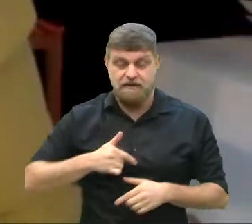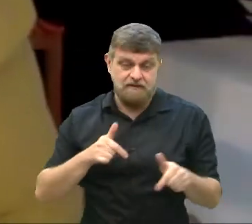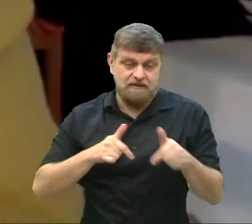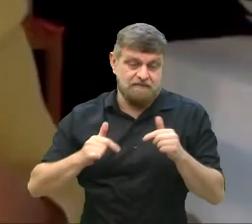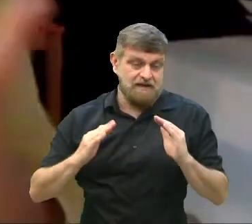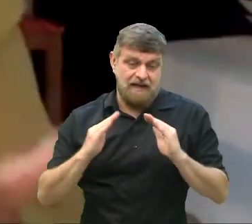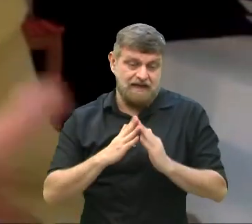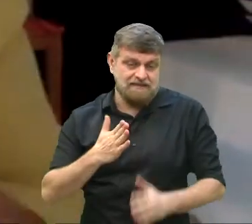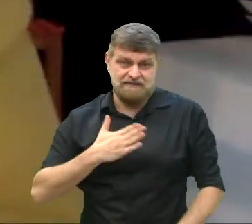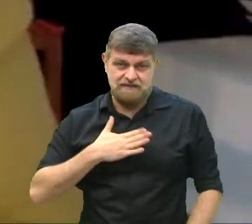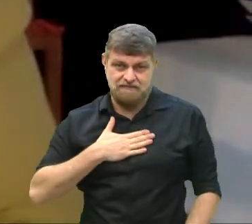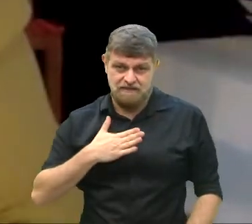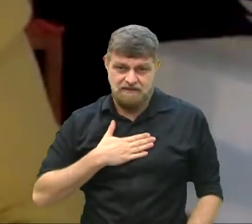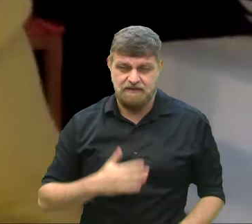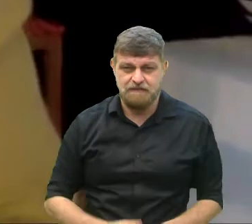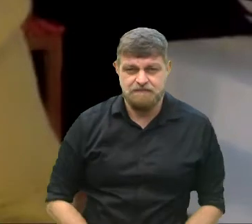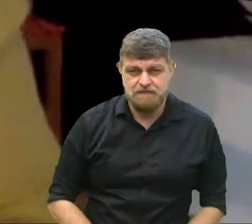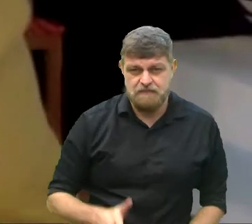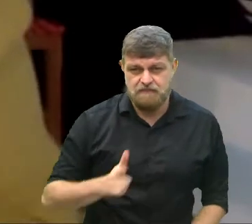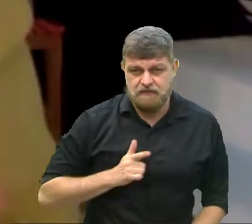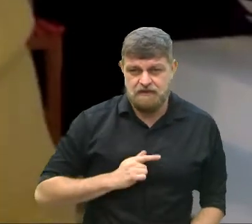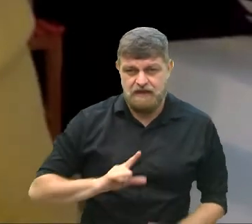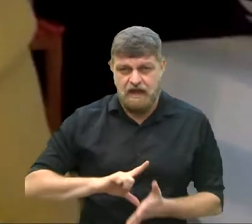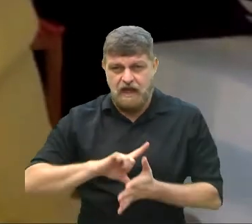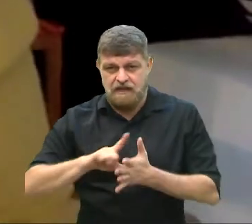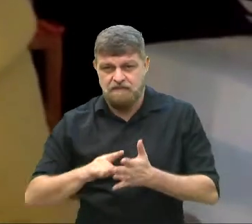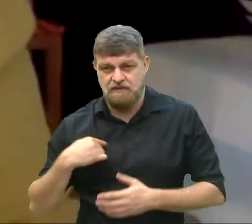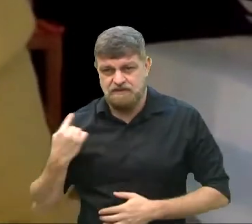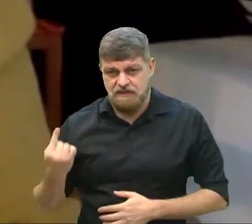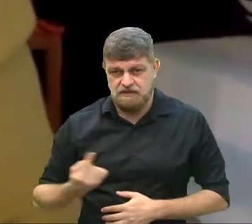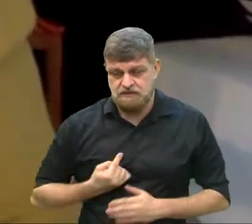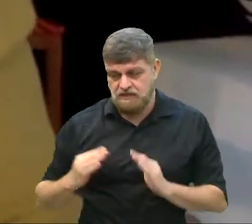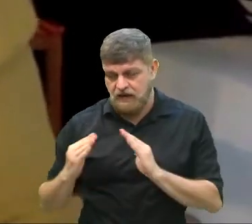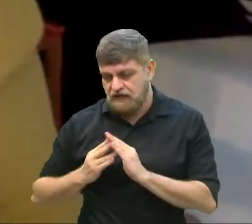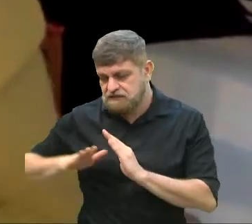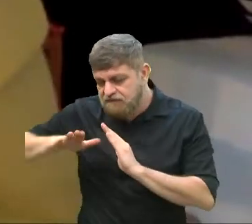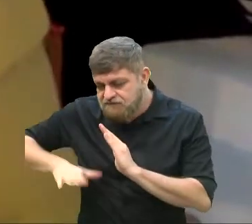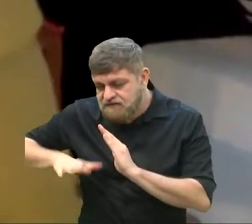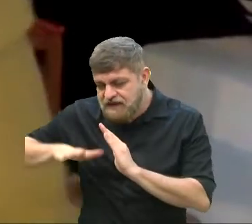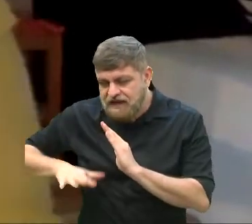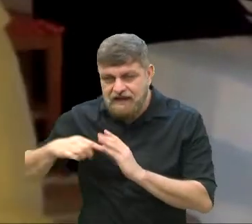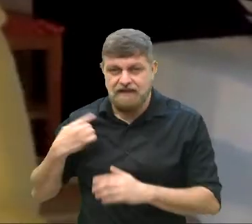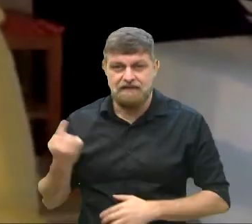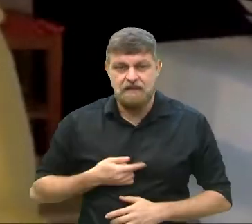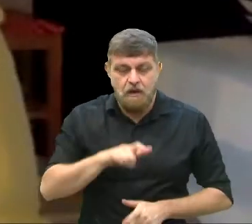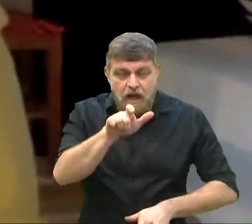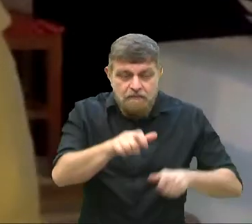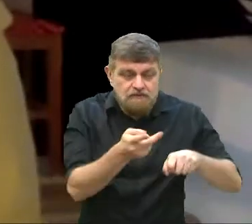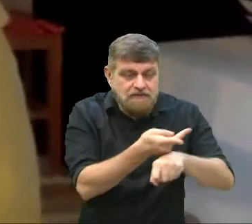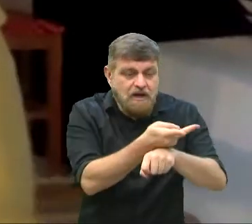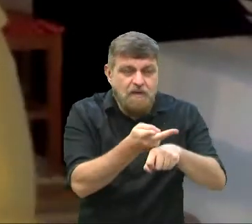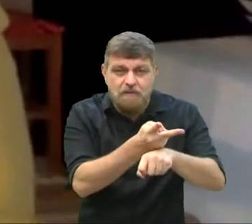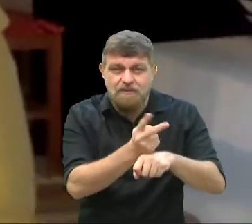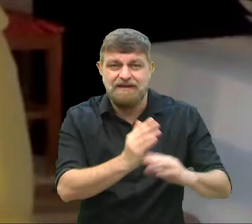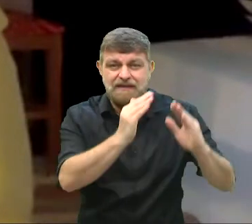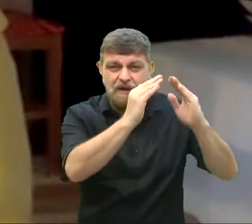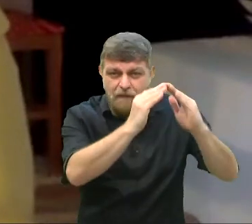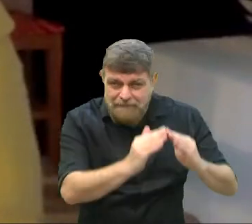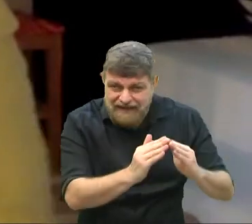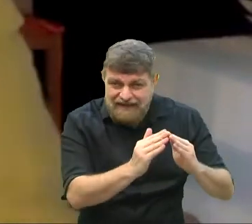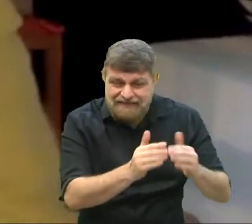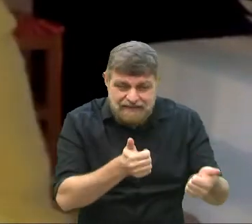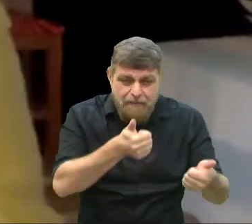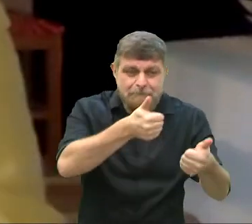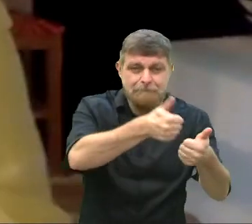de casa, muito provavelmente nós vamos sair menos de casa, né? Então, as pessoas estão procurando moradias,